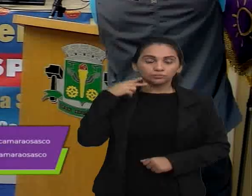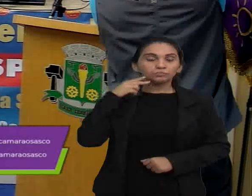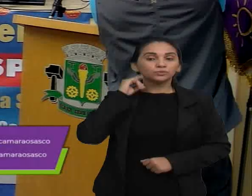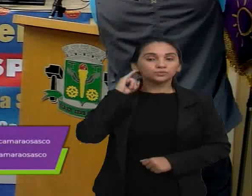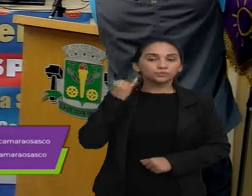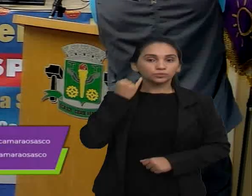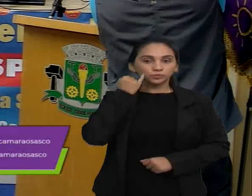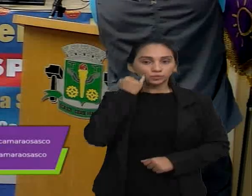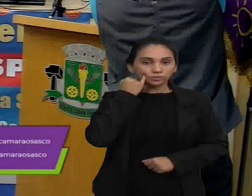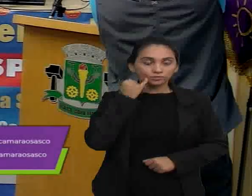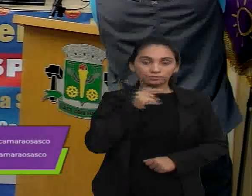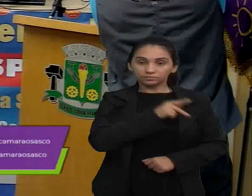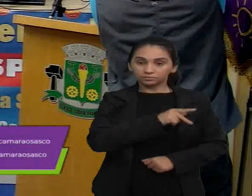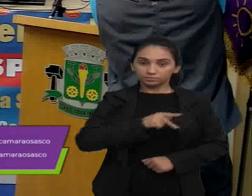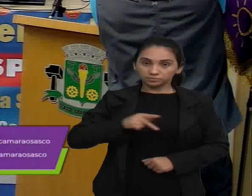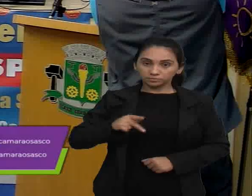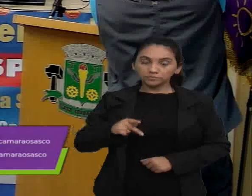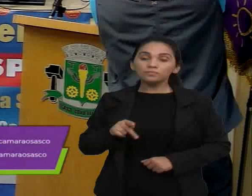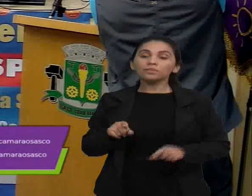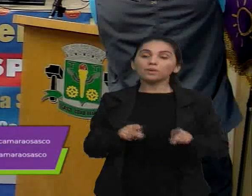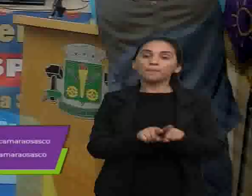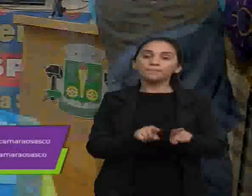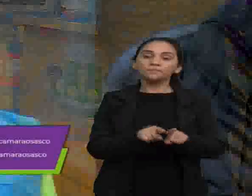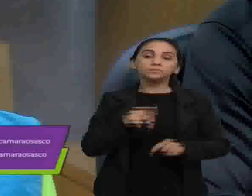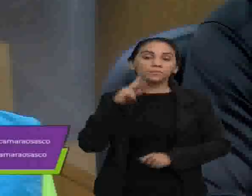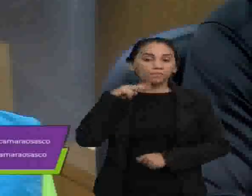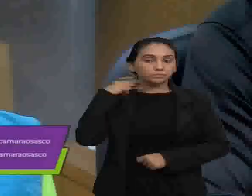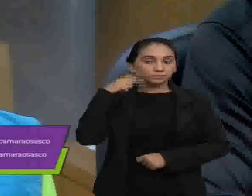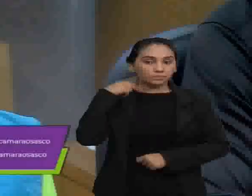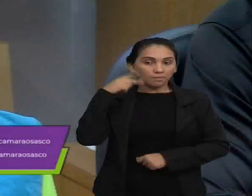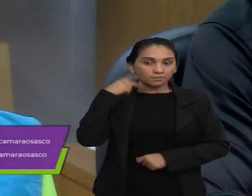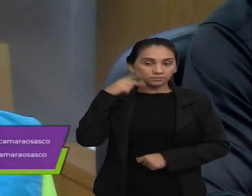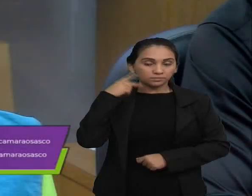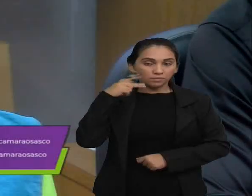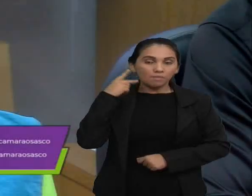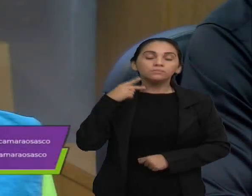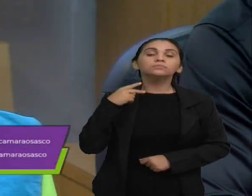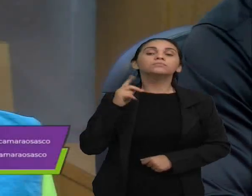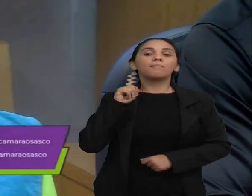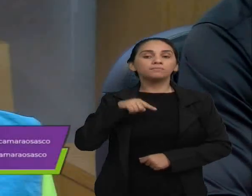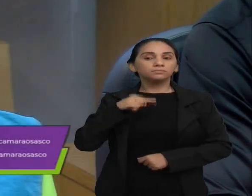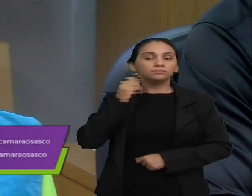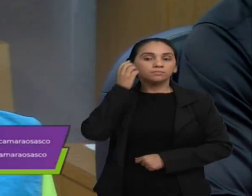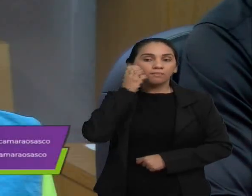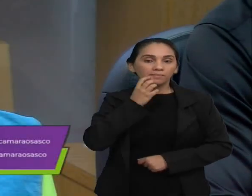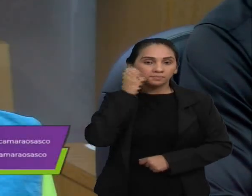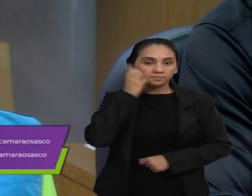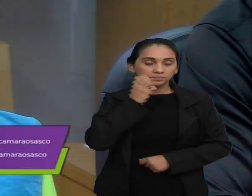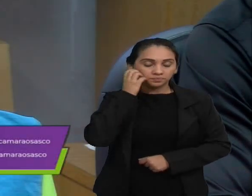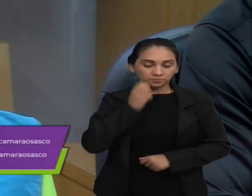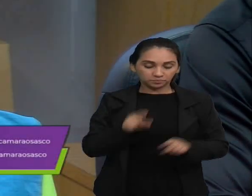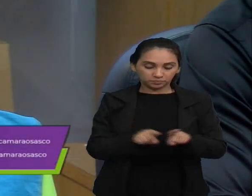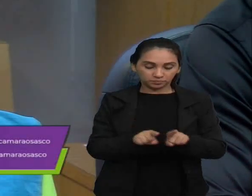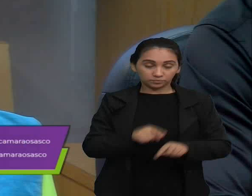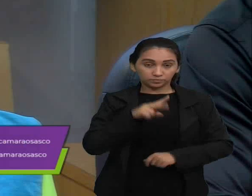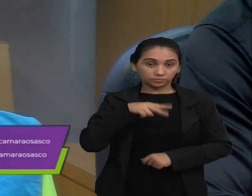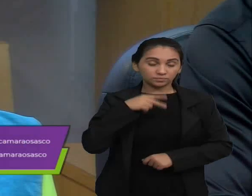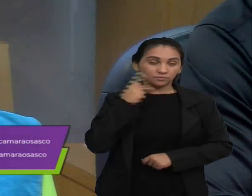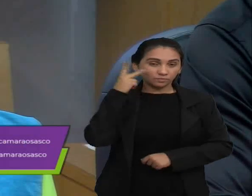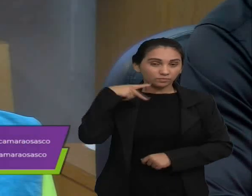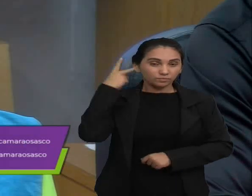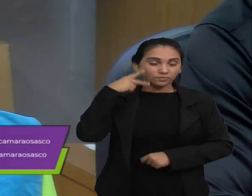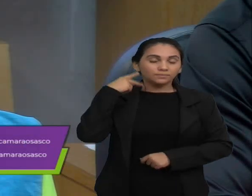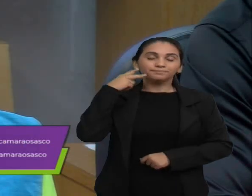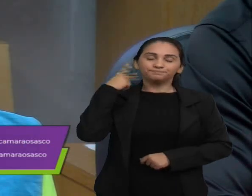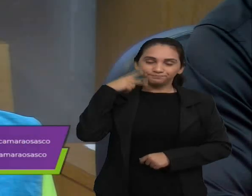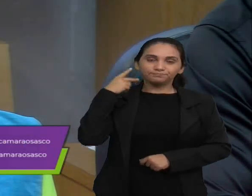Frente Parlamentar, o vereador Emerson Osasco, vice-presidente da Frente Parlamentar, e o vereador Pelé da Cândida, secretário da